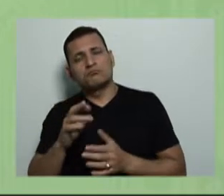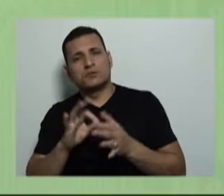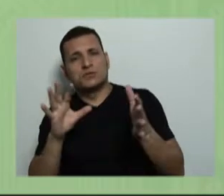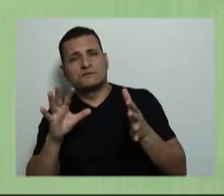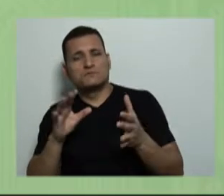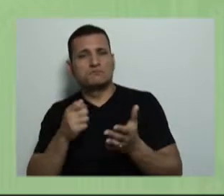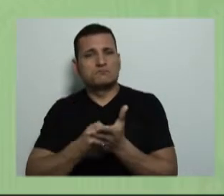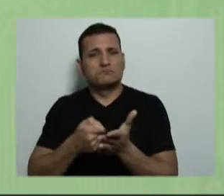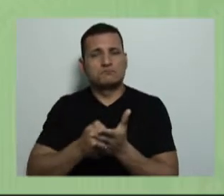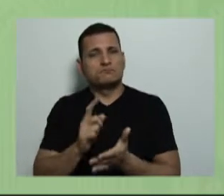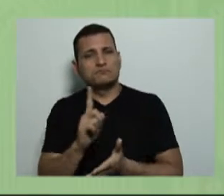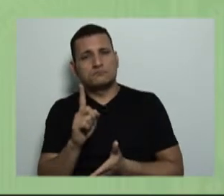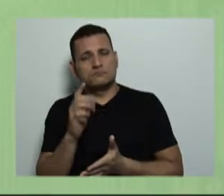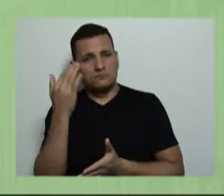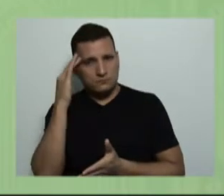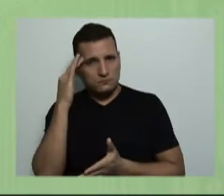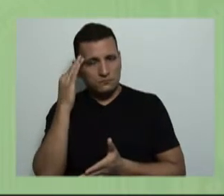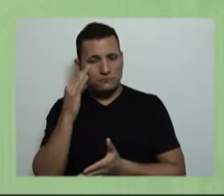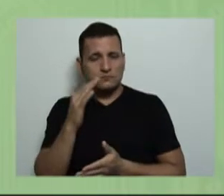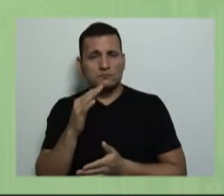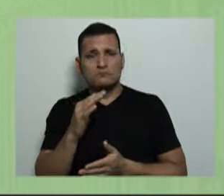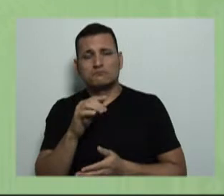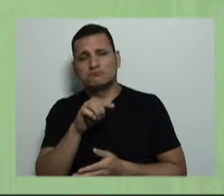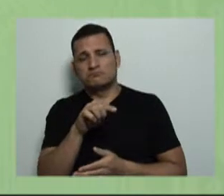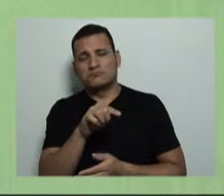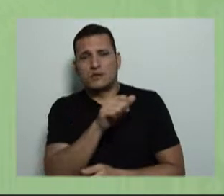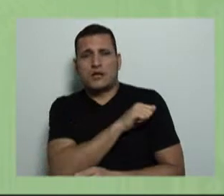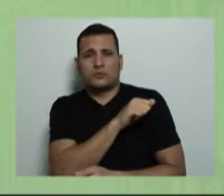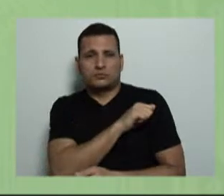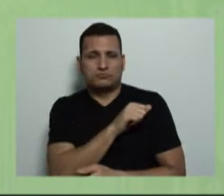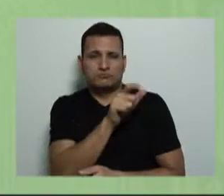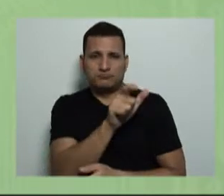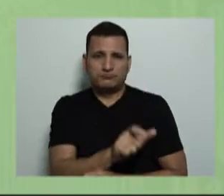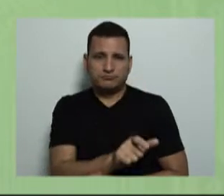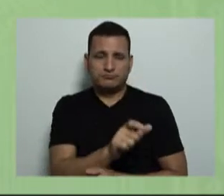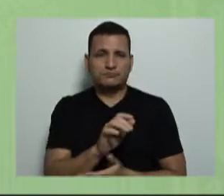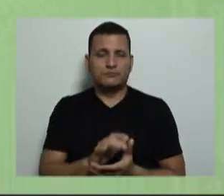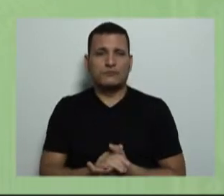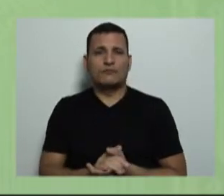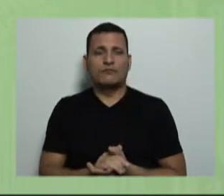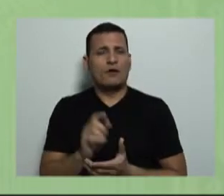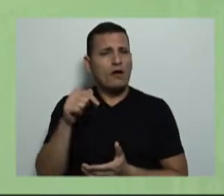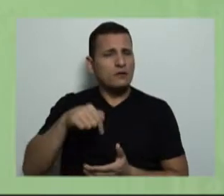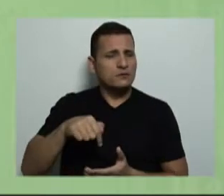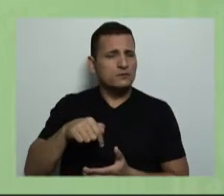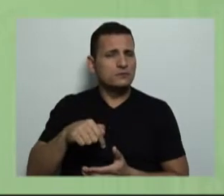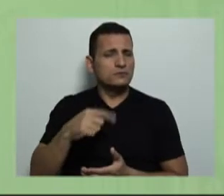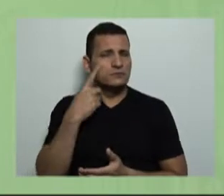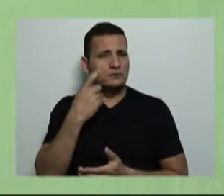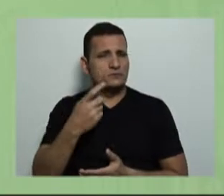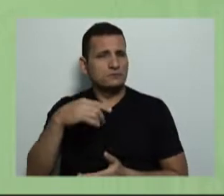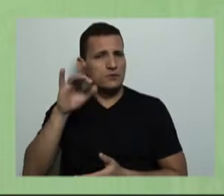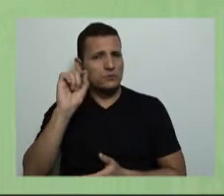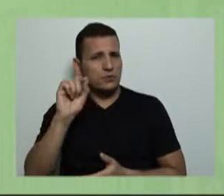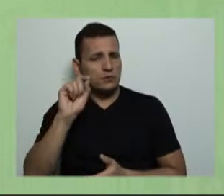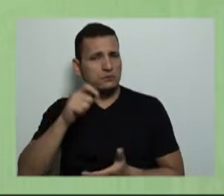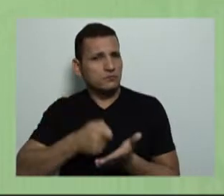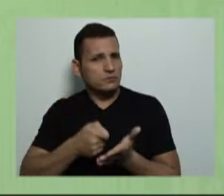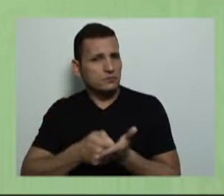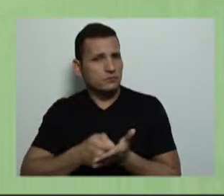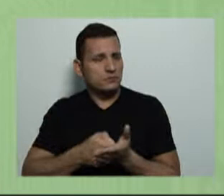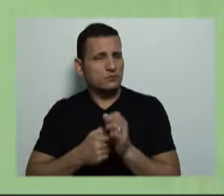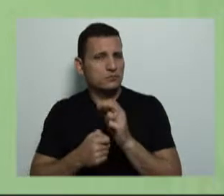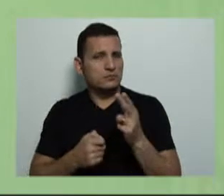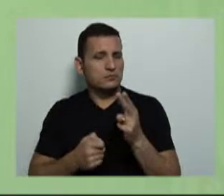do estagiário. Então, o que vai interessar para a gente aqui? O estágio obrigatório ou não obrigatório? O obrigatório, não é mesmo,